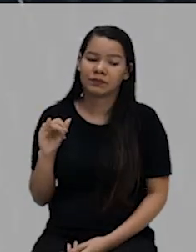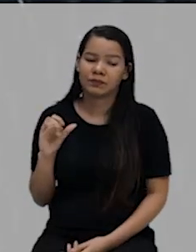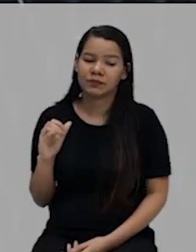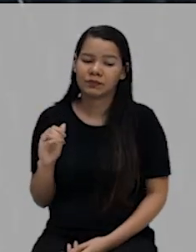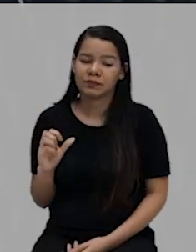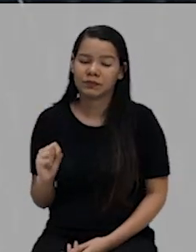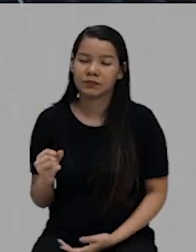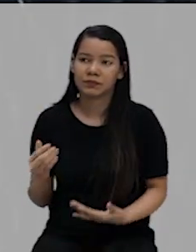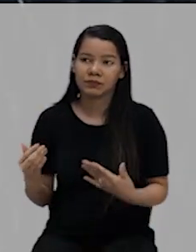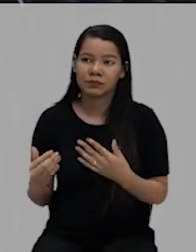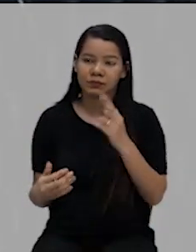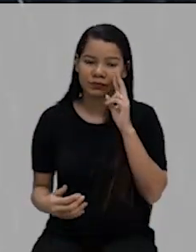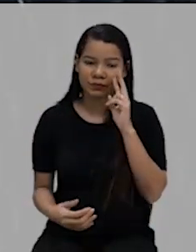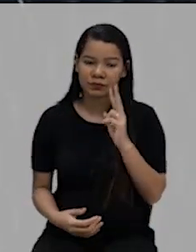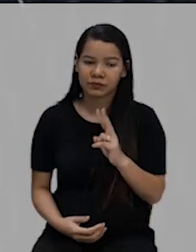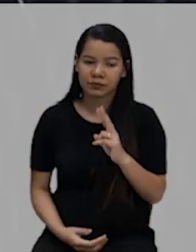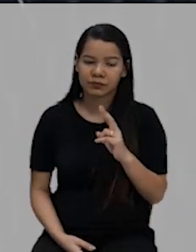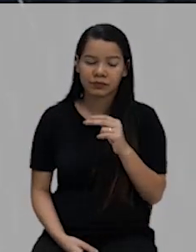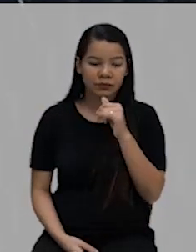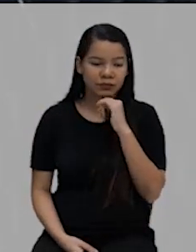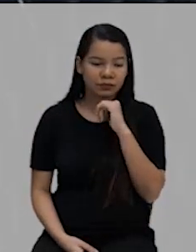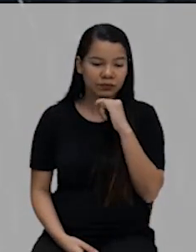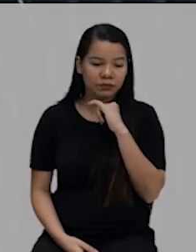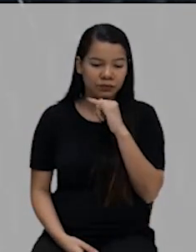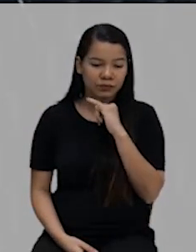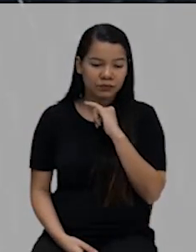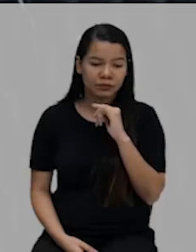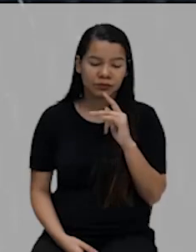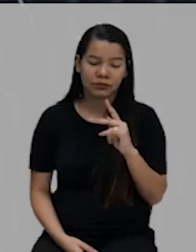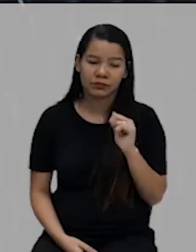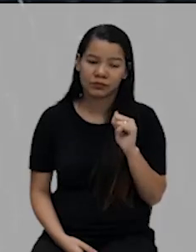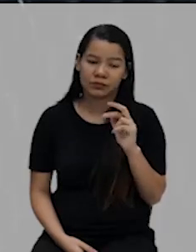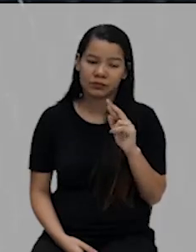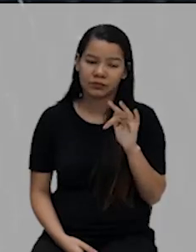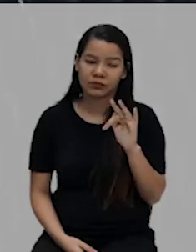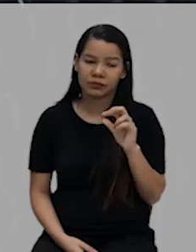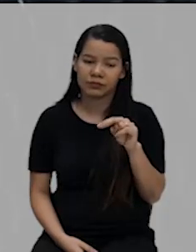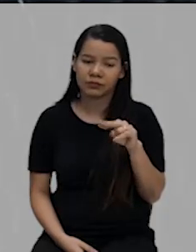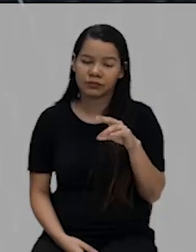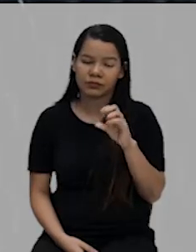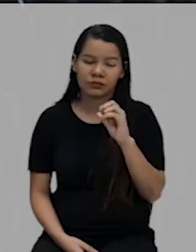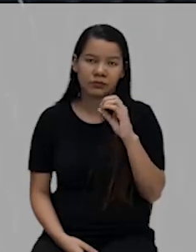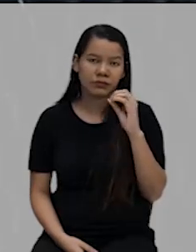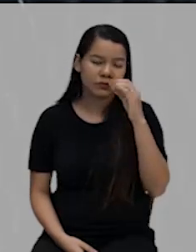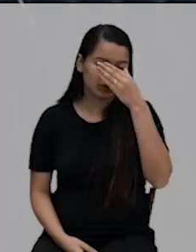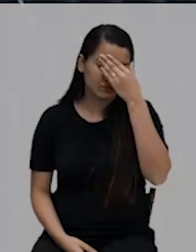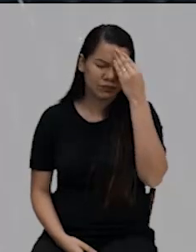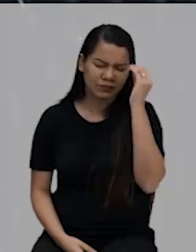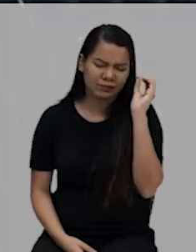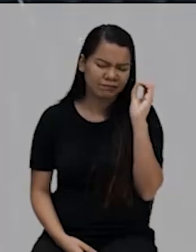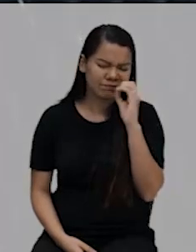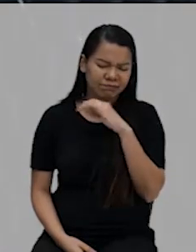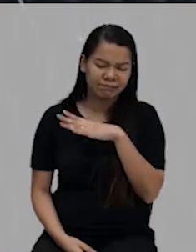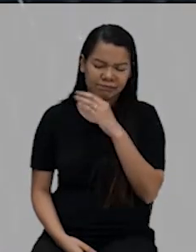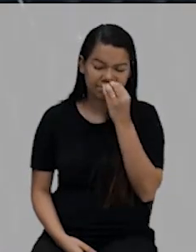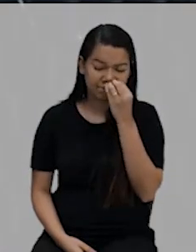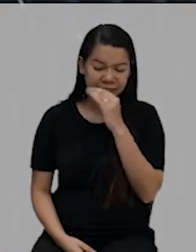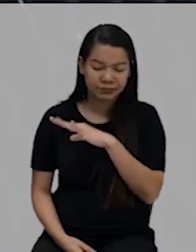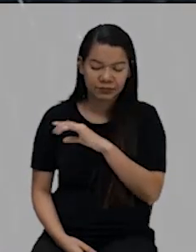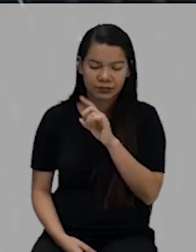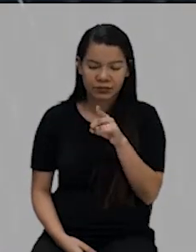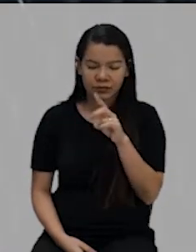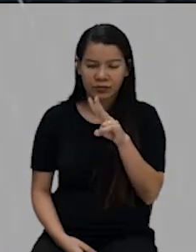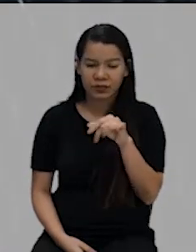Agora, olha só, aquele parafuso que ficou ali esquecido no quintal, aí quando você se lembra dele, você